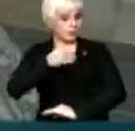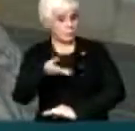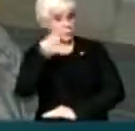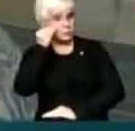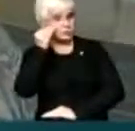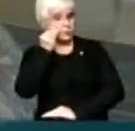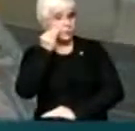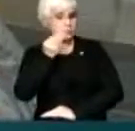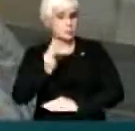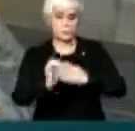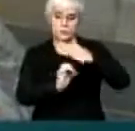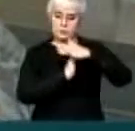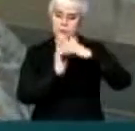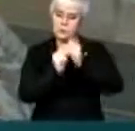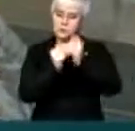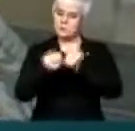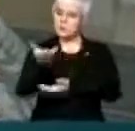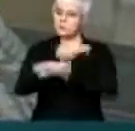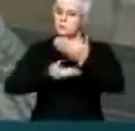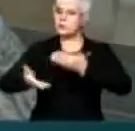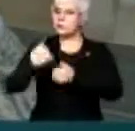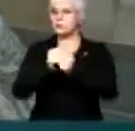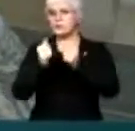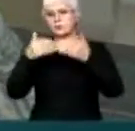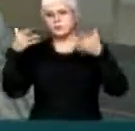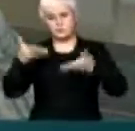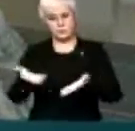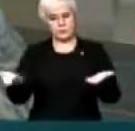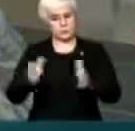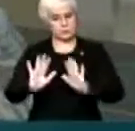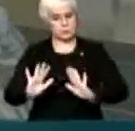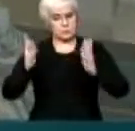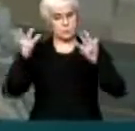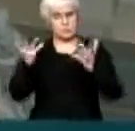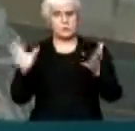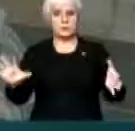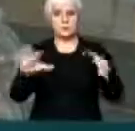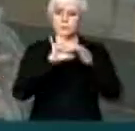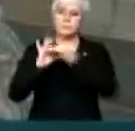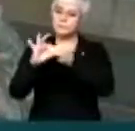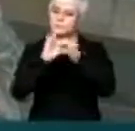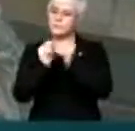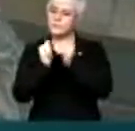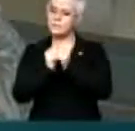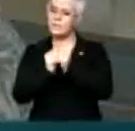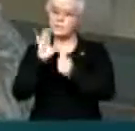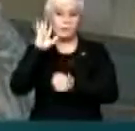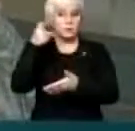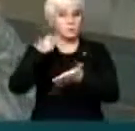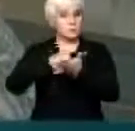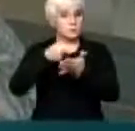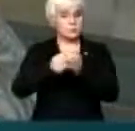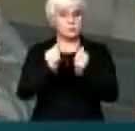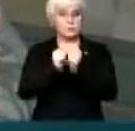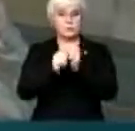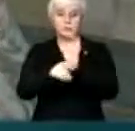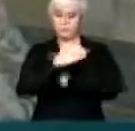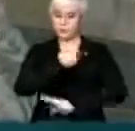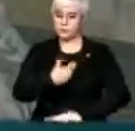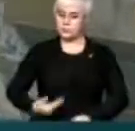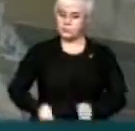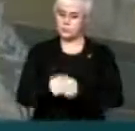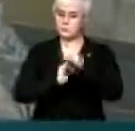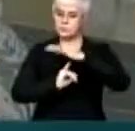e das entidades que estão participando desse evento, no sentido de tomar iniciativas concretas, junto ao governo, junto